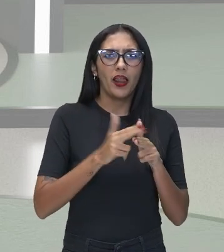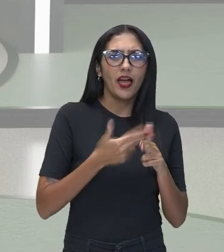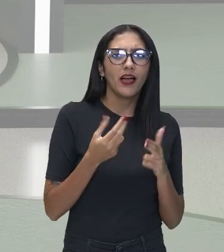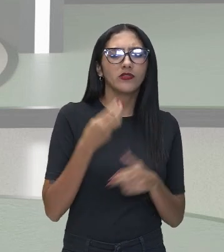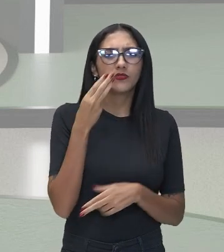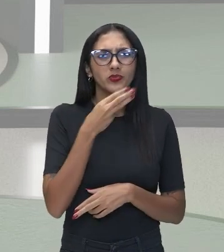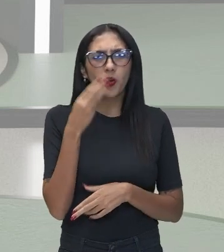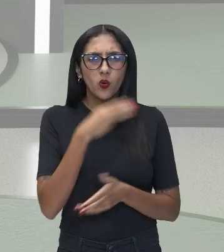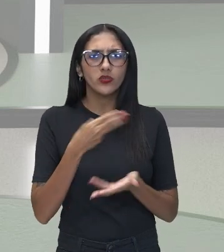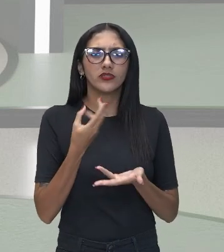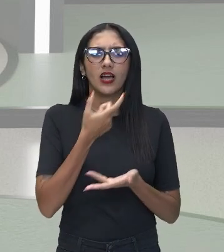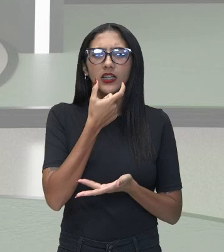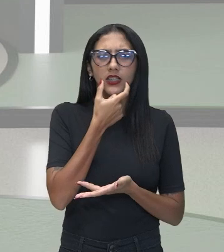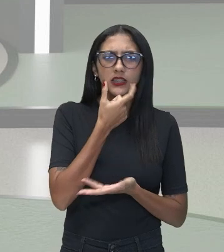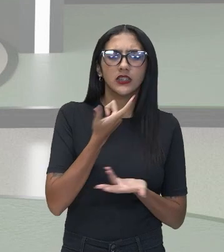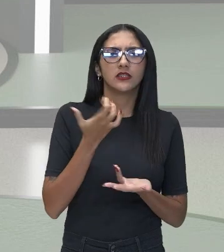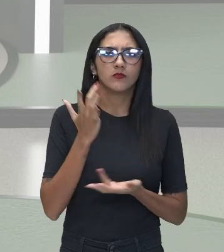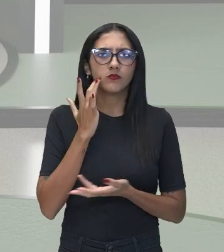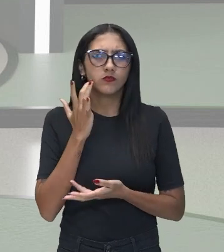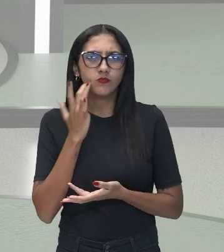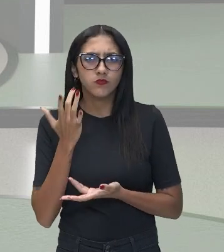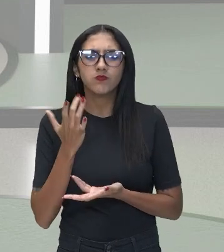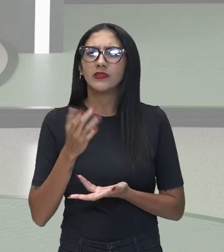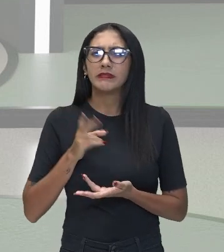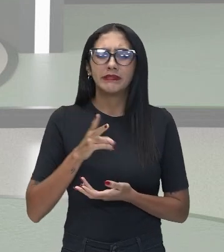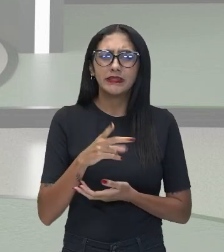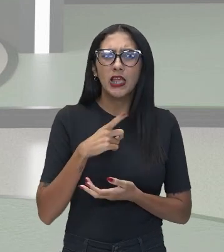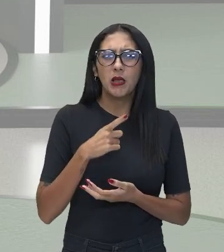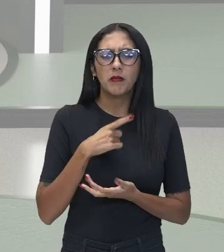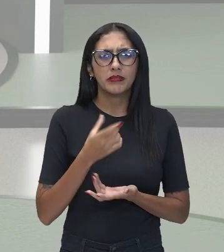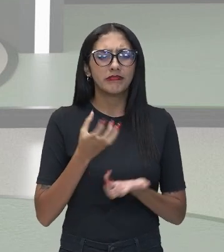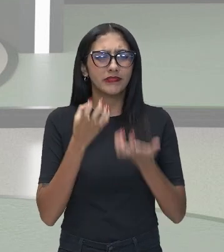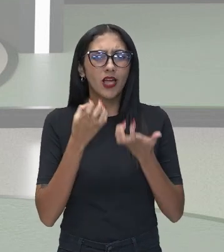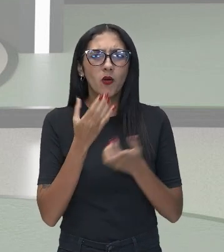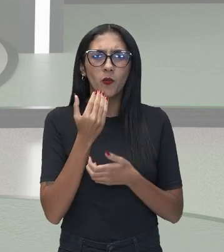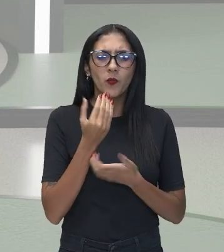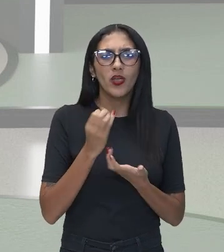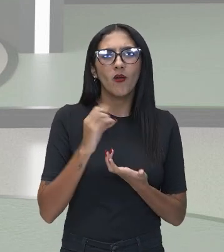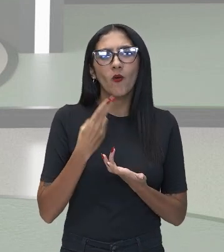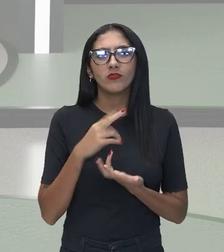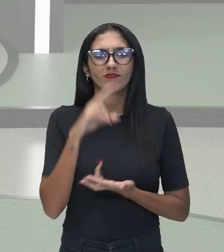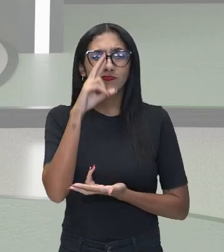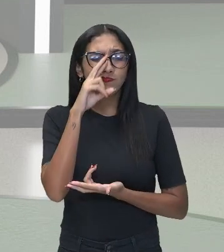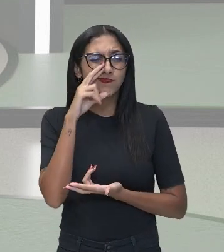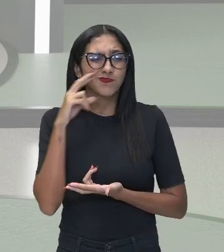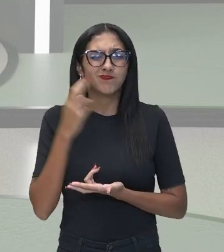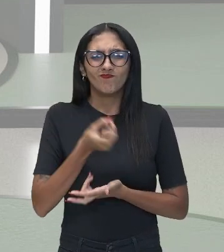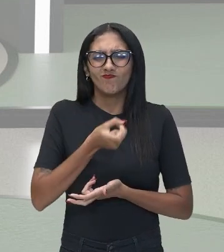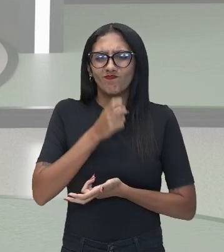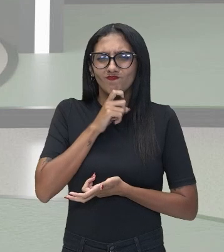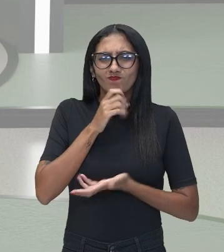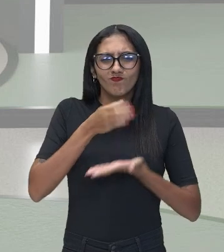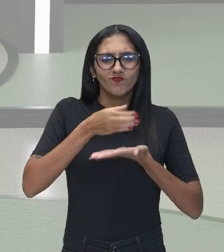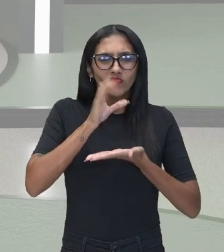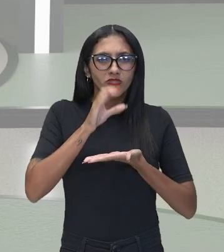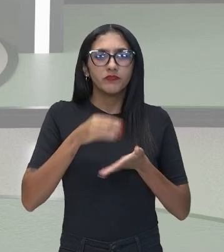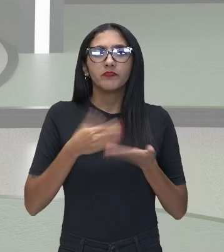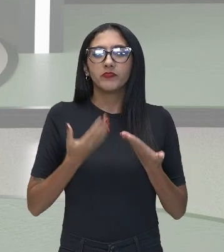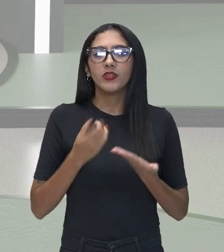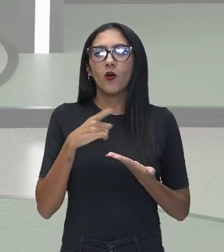um biscoito, um bombom, sempre dá aquela vontade, eu estou a fim de tomar um refrigerante bem geladinho. Isso é um